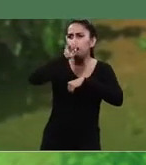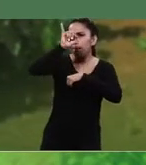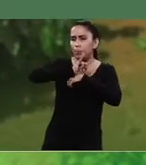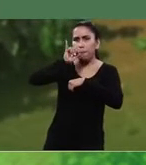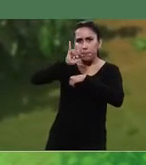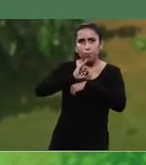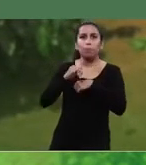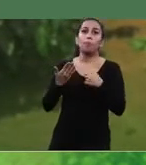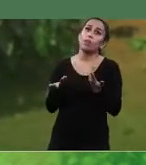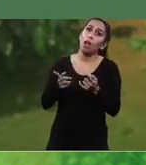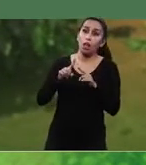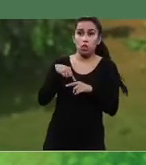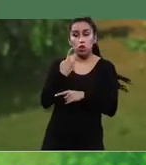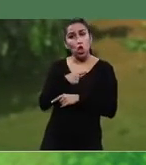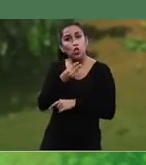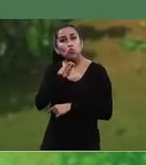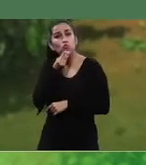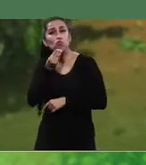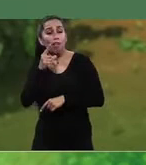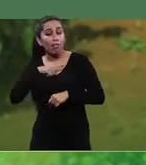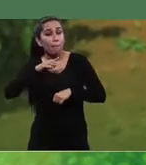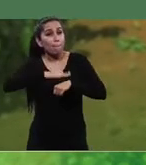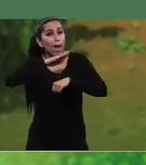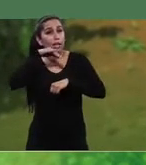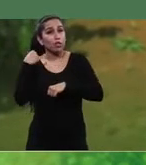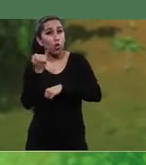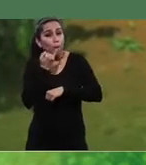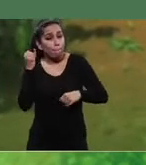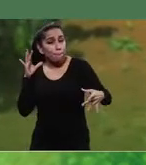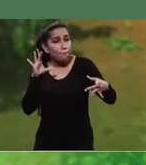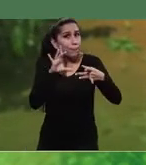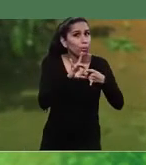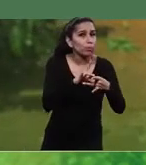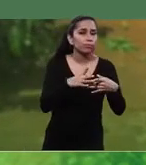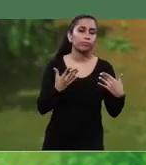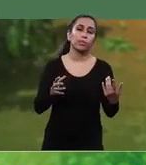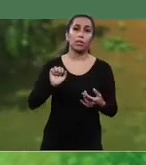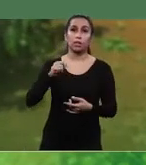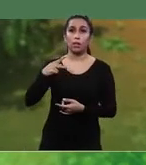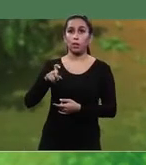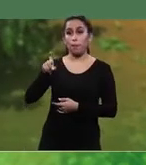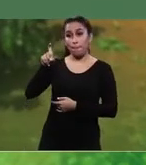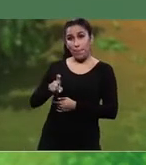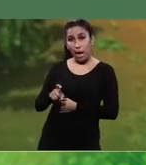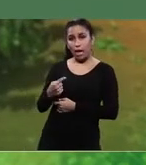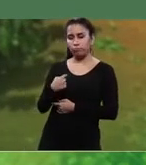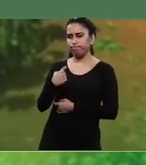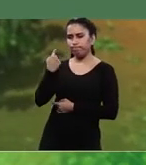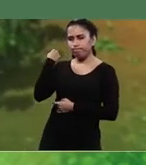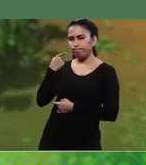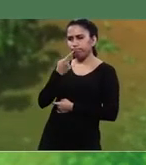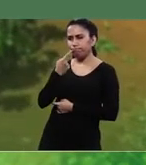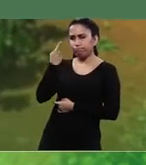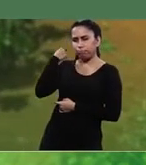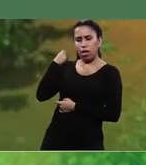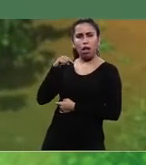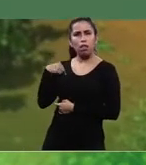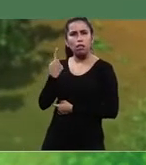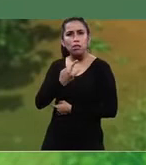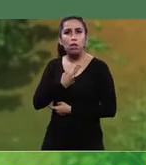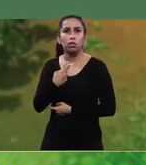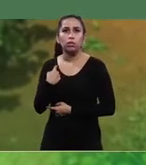e a gente poderia estar explorando mais oportunidades. A Apex, inclusive, recentemente, hoje fizemos um webinar